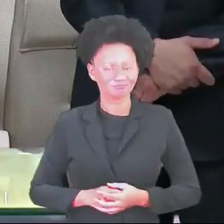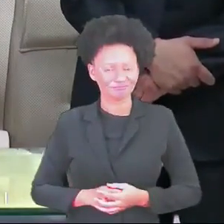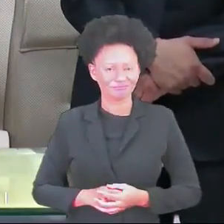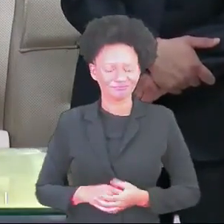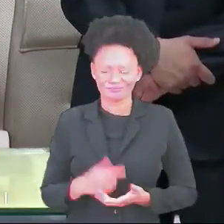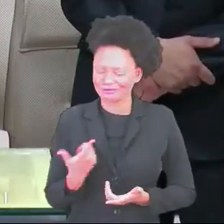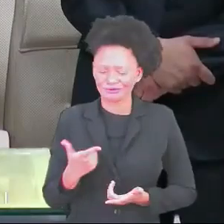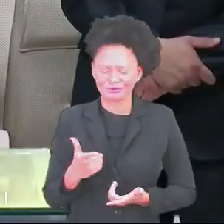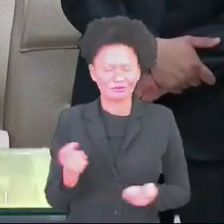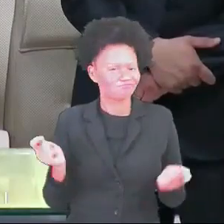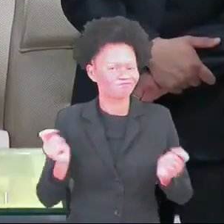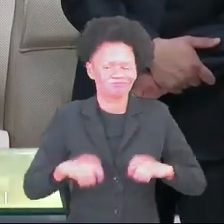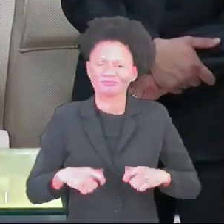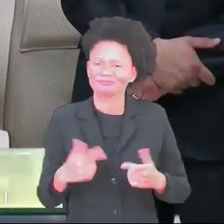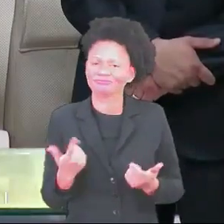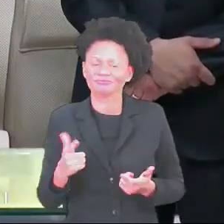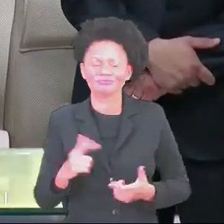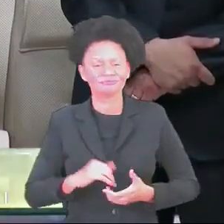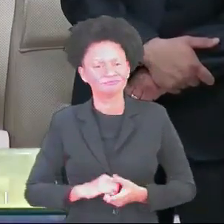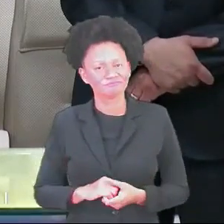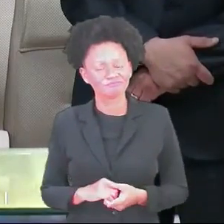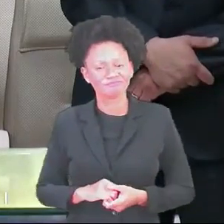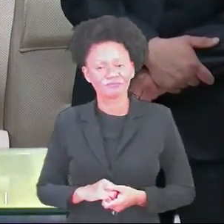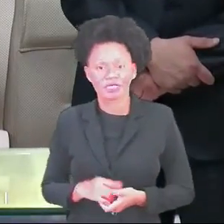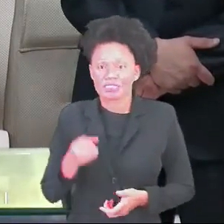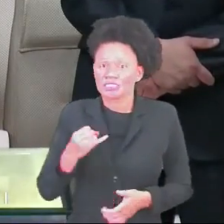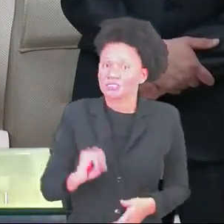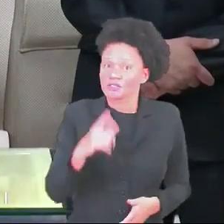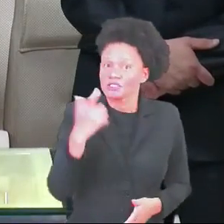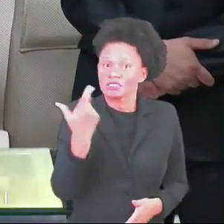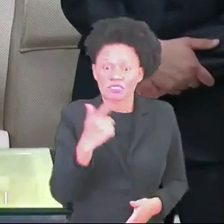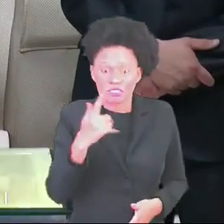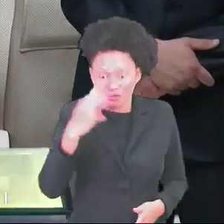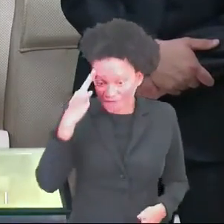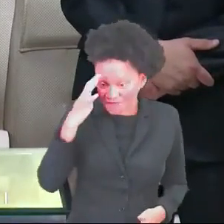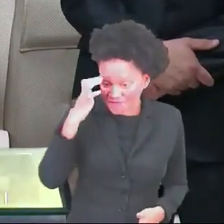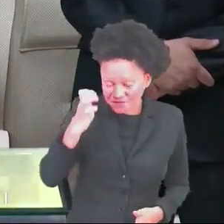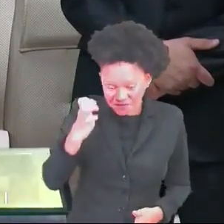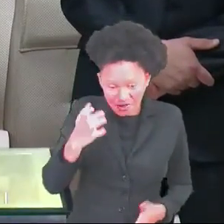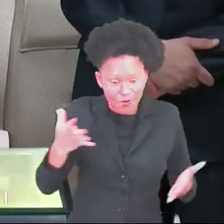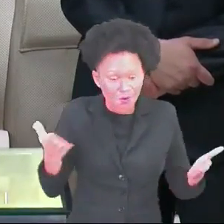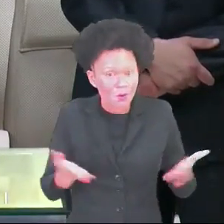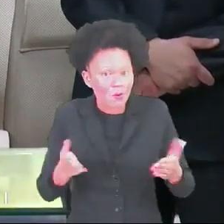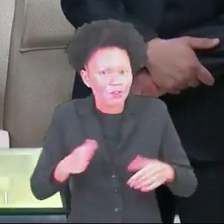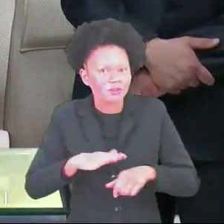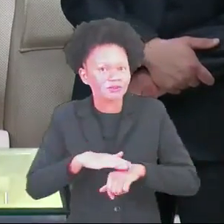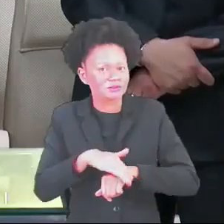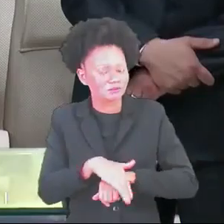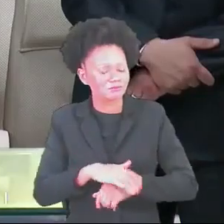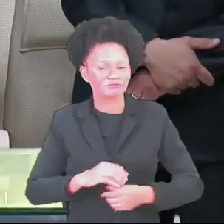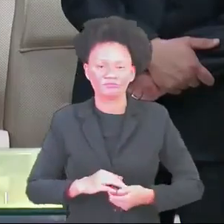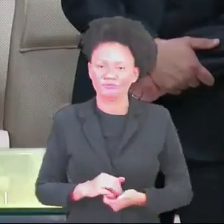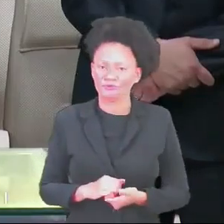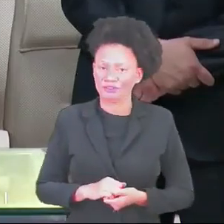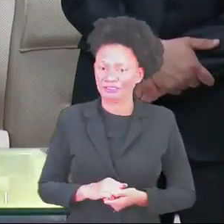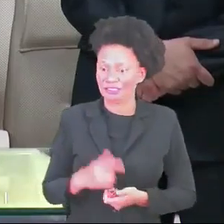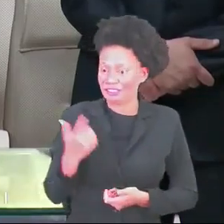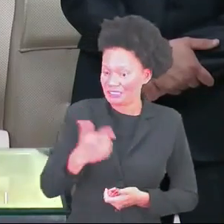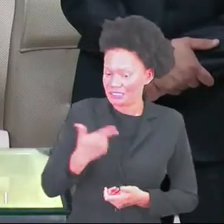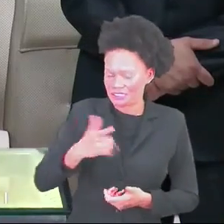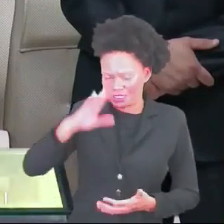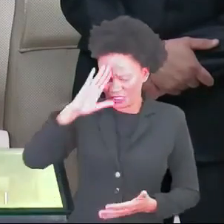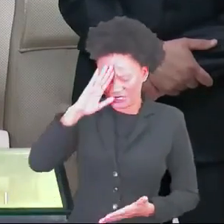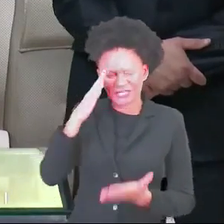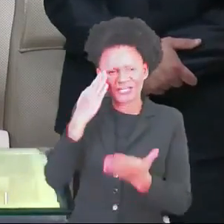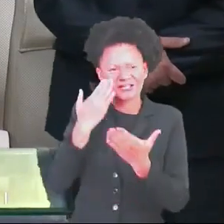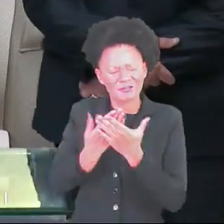Não tem possibilidade. Se você não tiver fé nessa noite, e não acreditar,